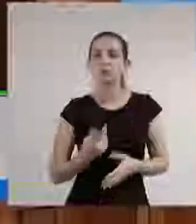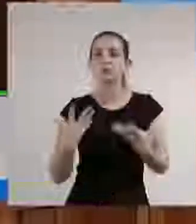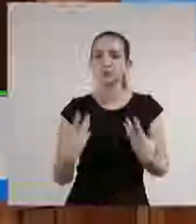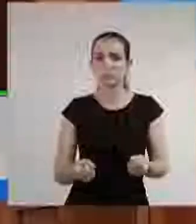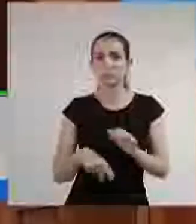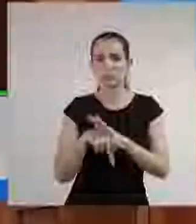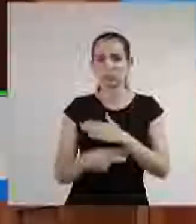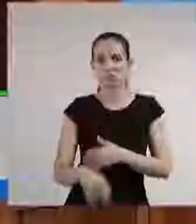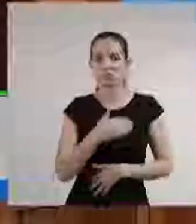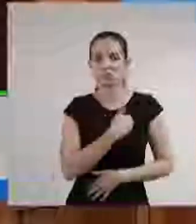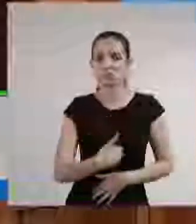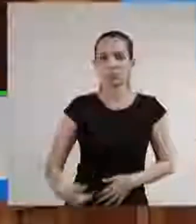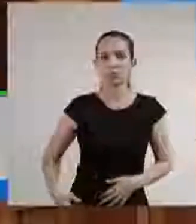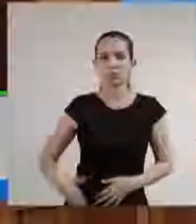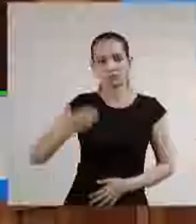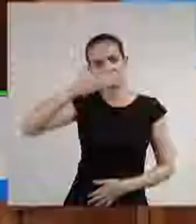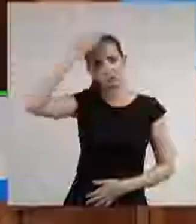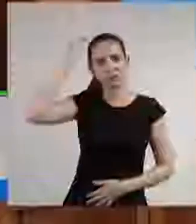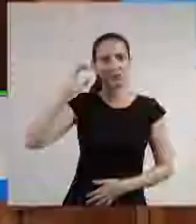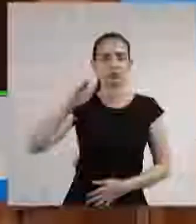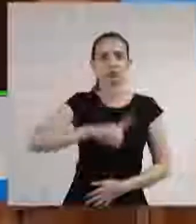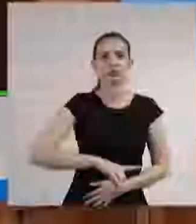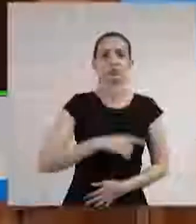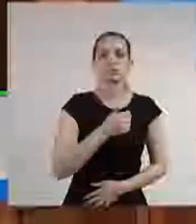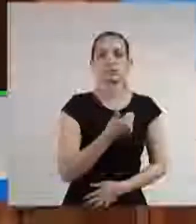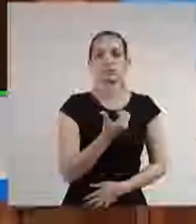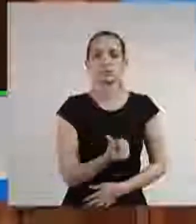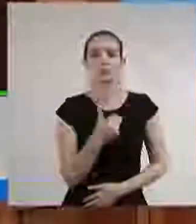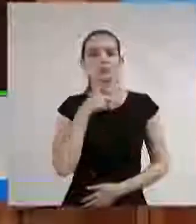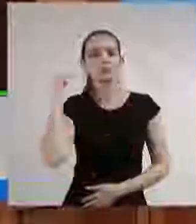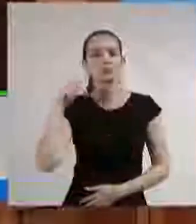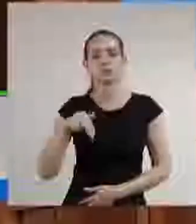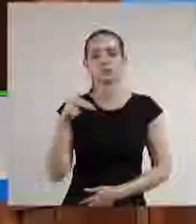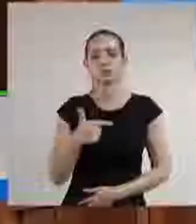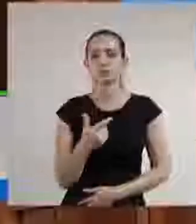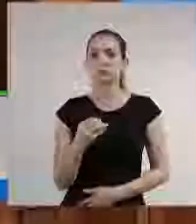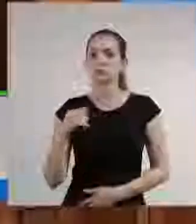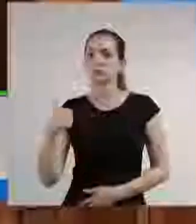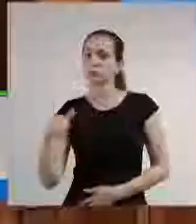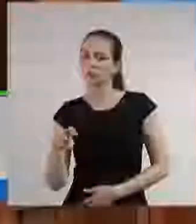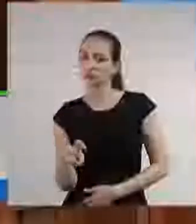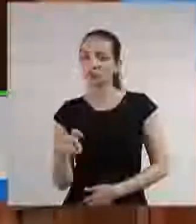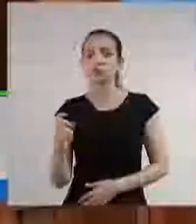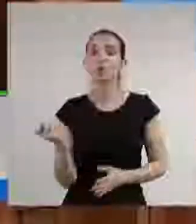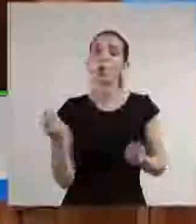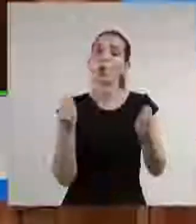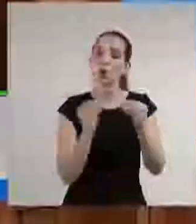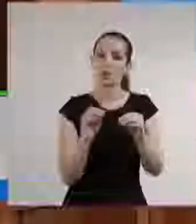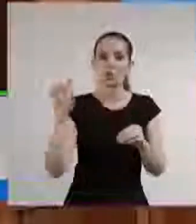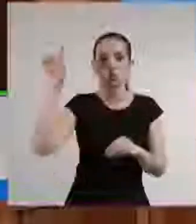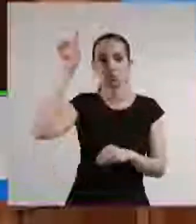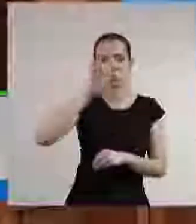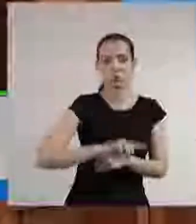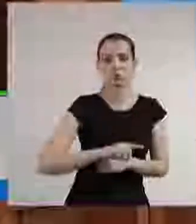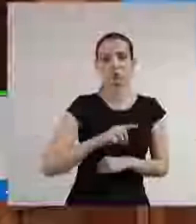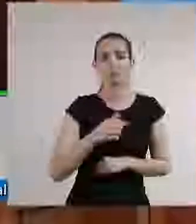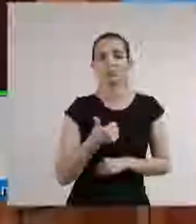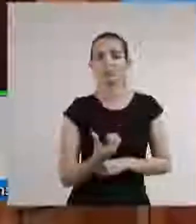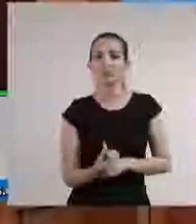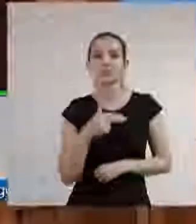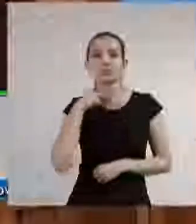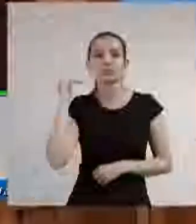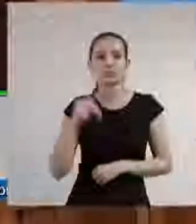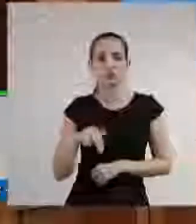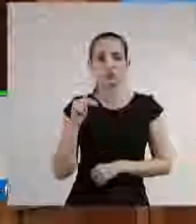pelo governador Reinaldo em 16 de dezembro de 2015, instituiu o dia 25 de novembro como Dia Estadual de Mobilização pelo Fim da